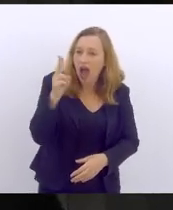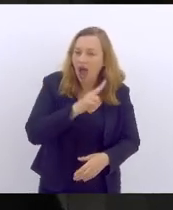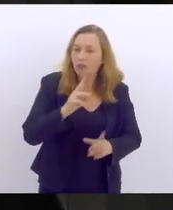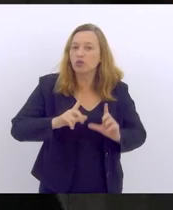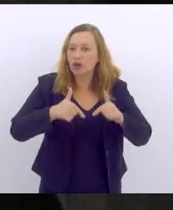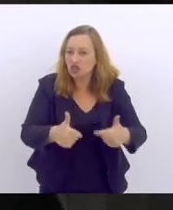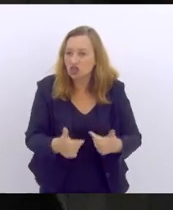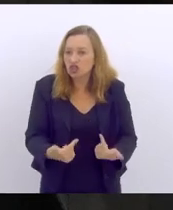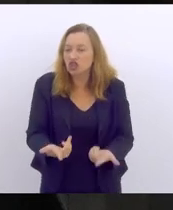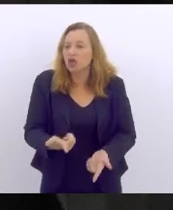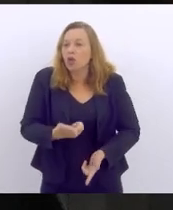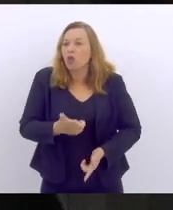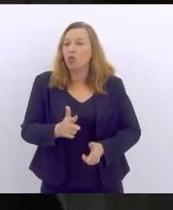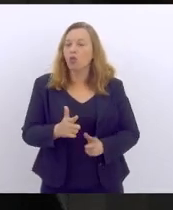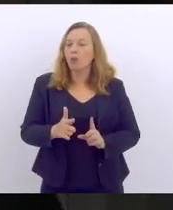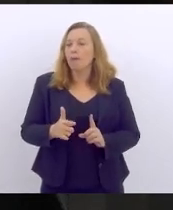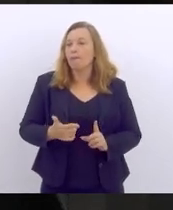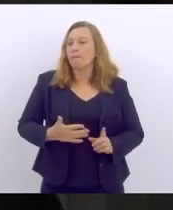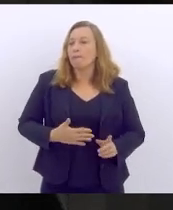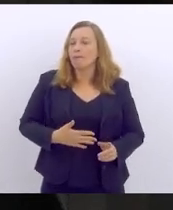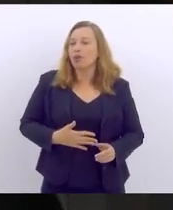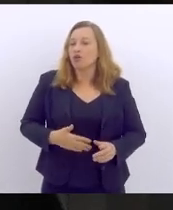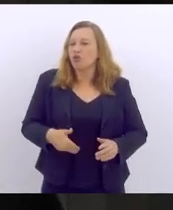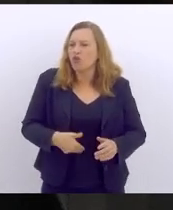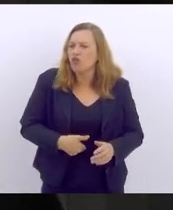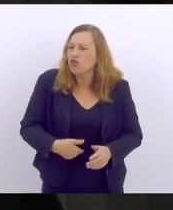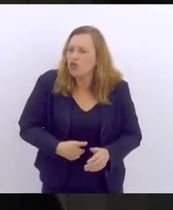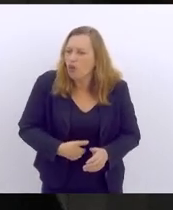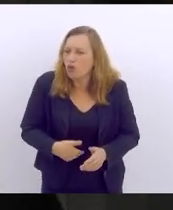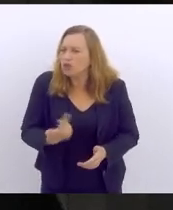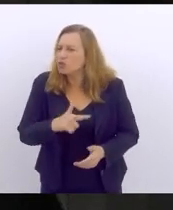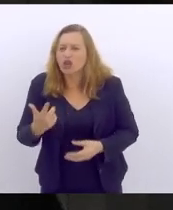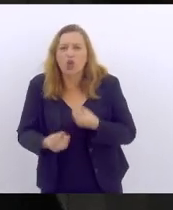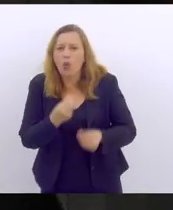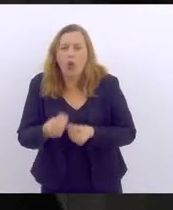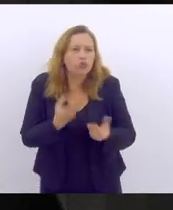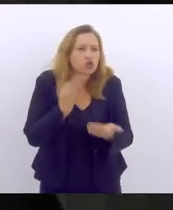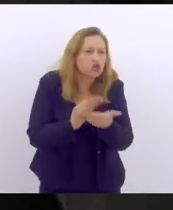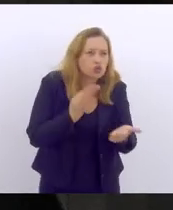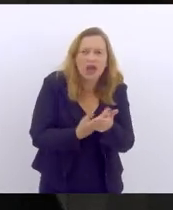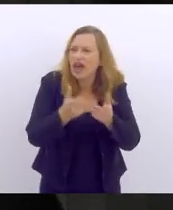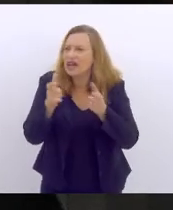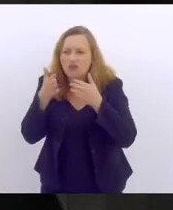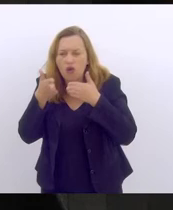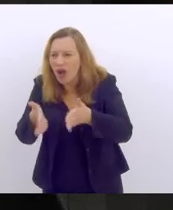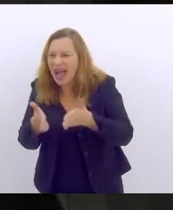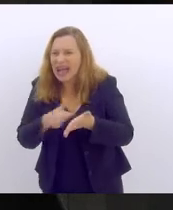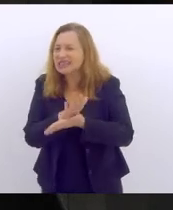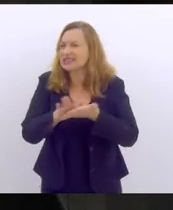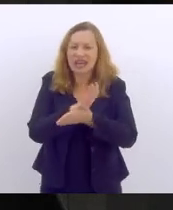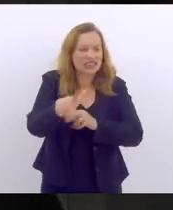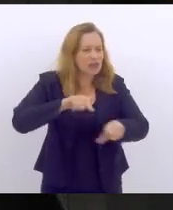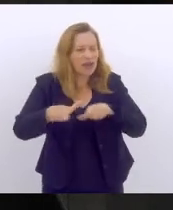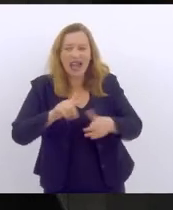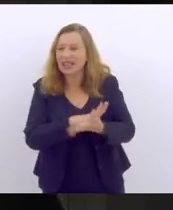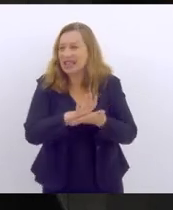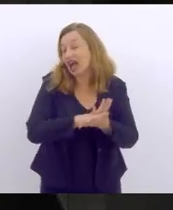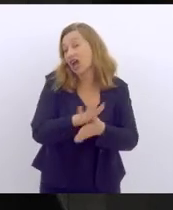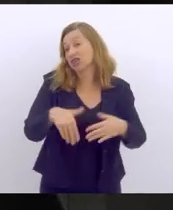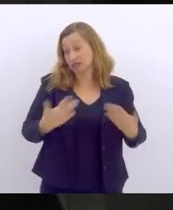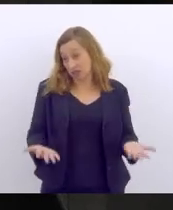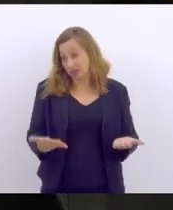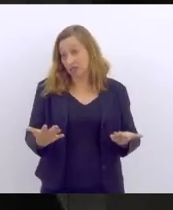não permite barriga vazia não permite que ninguém estude se concentre trabalho enfim E é claro conectado que